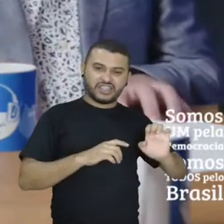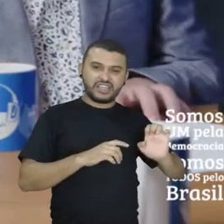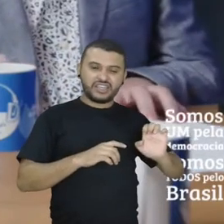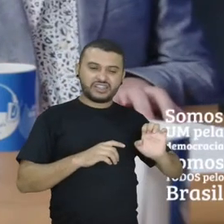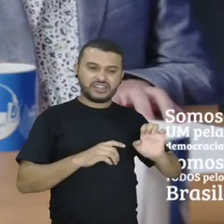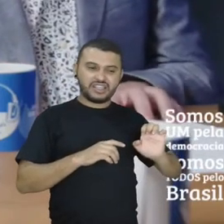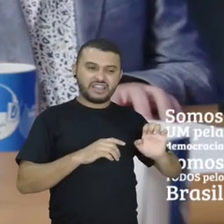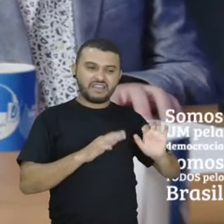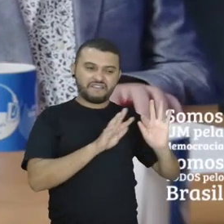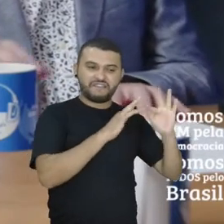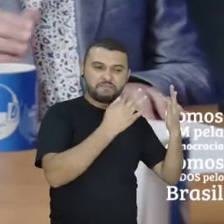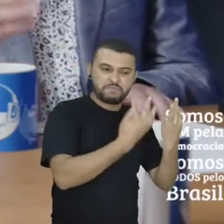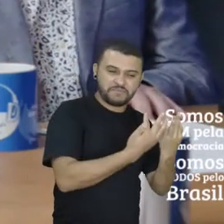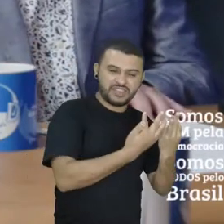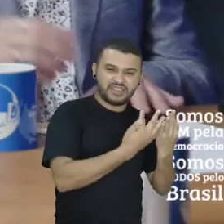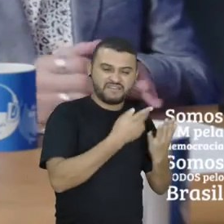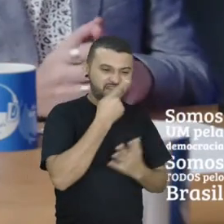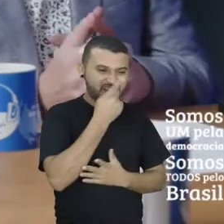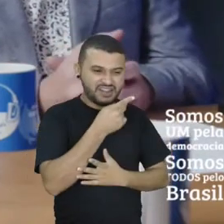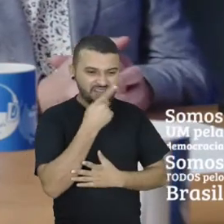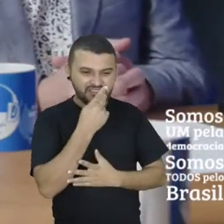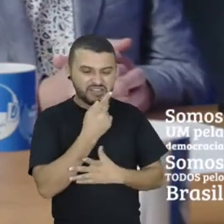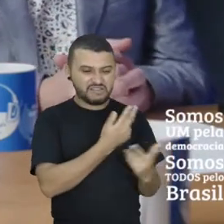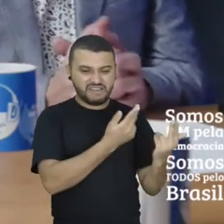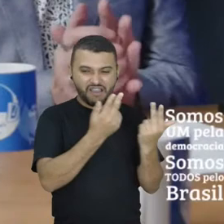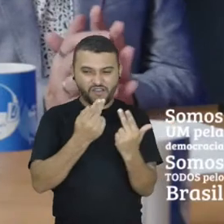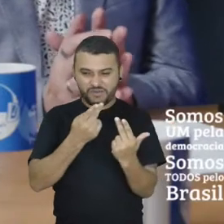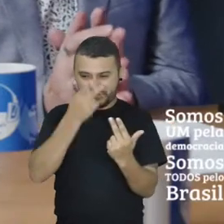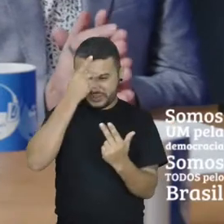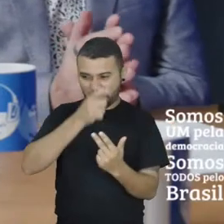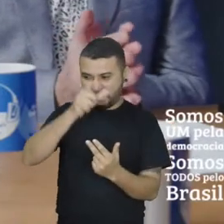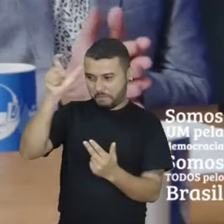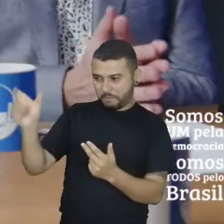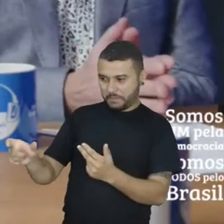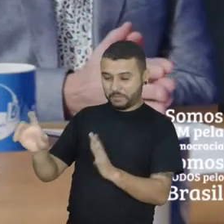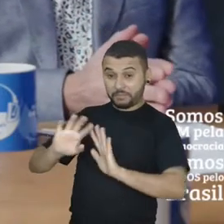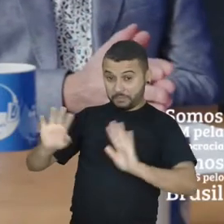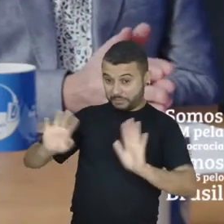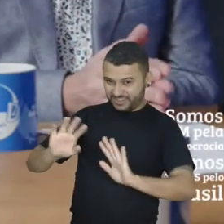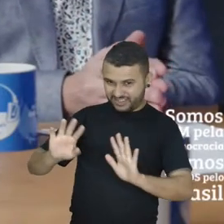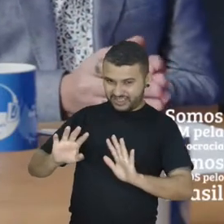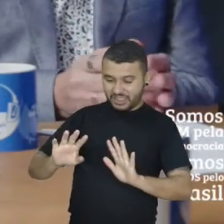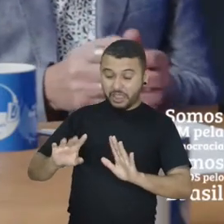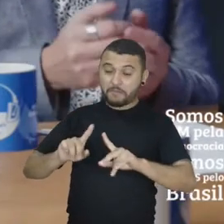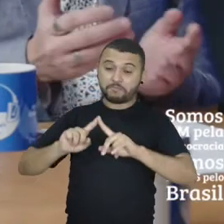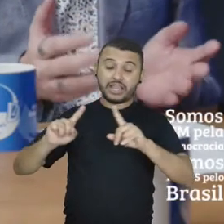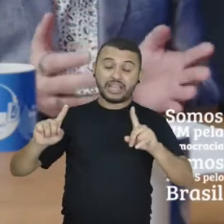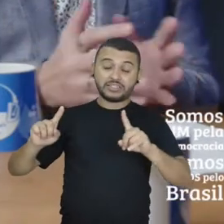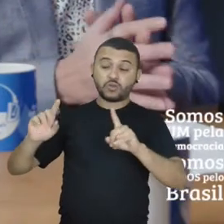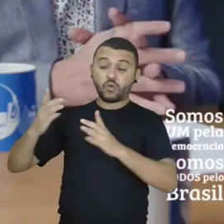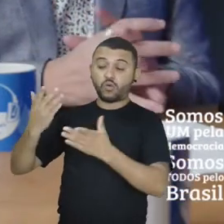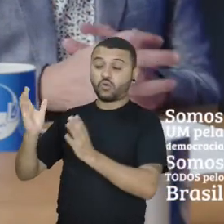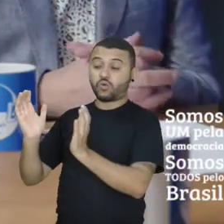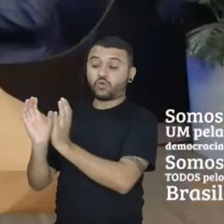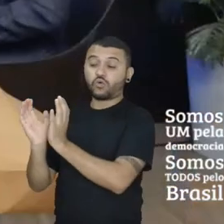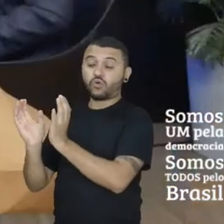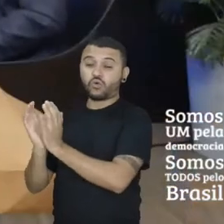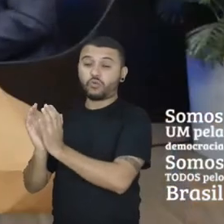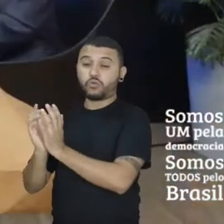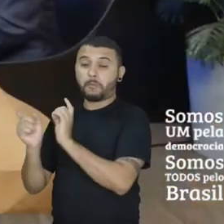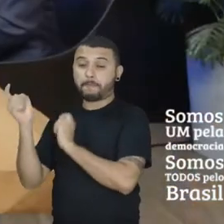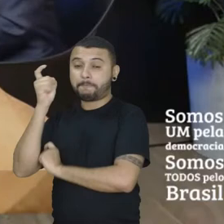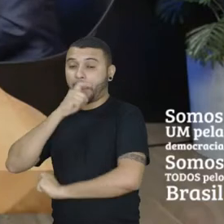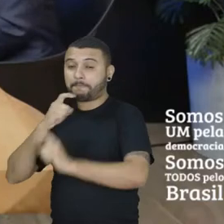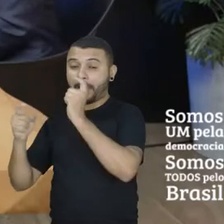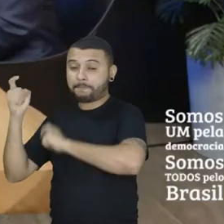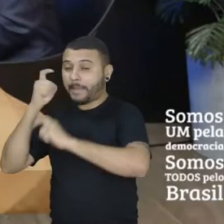funciona tão bem, tanto do jeito que falam. E uma das mentiras, usando o dialeto, aí,